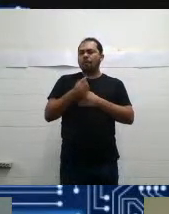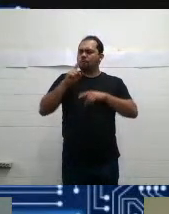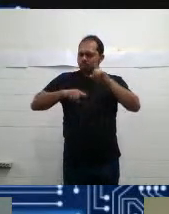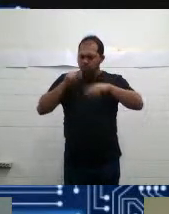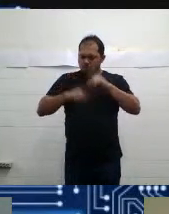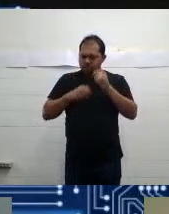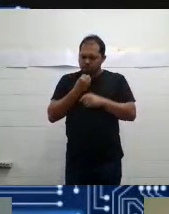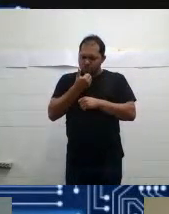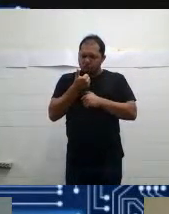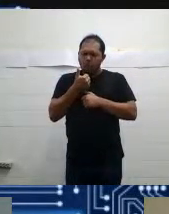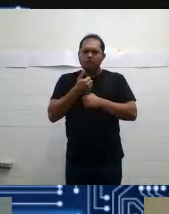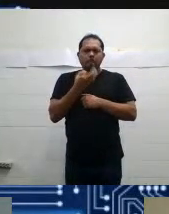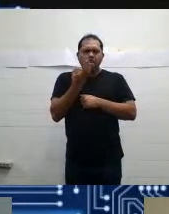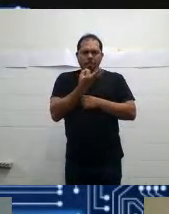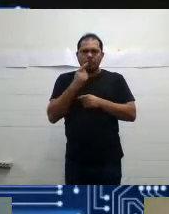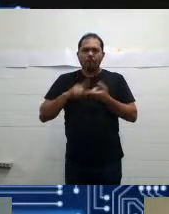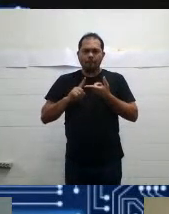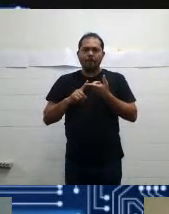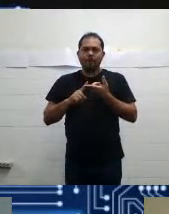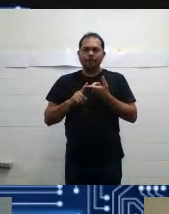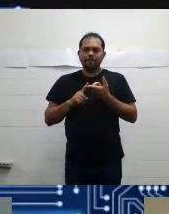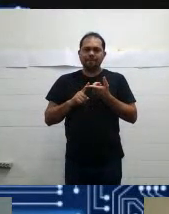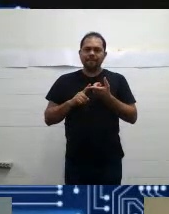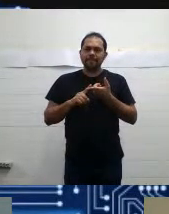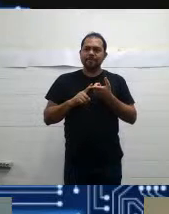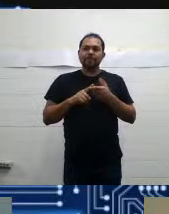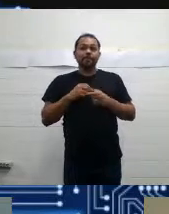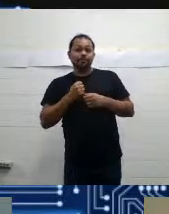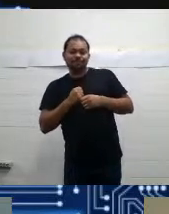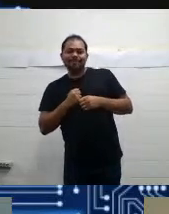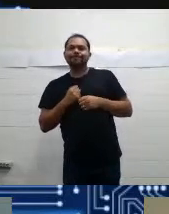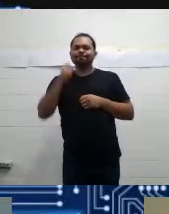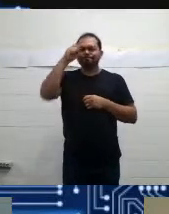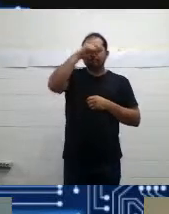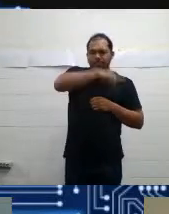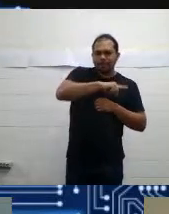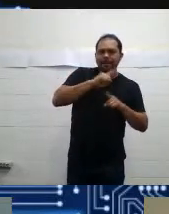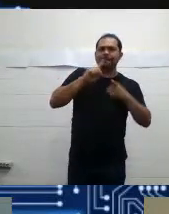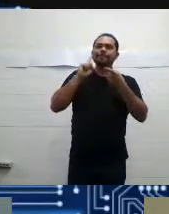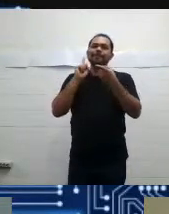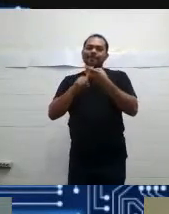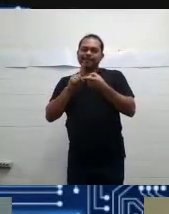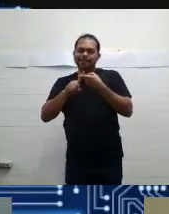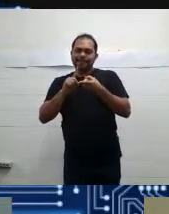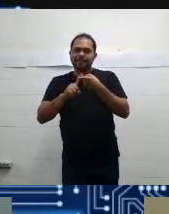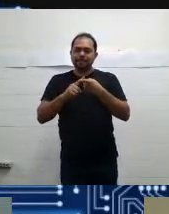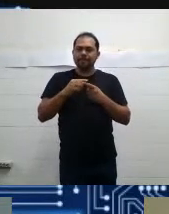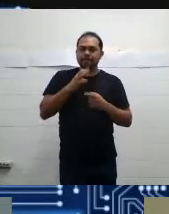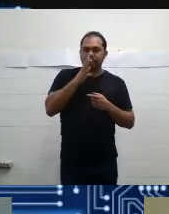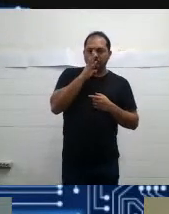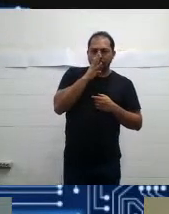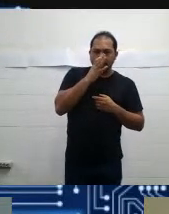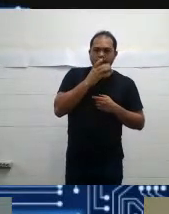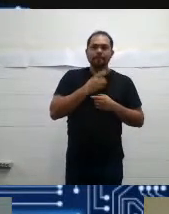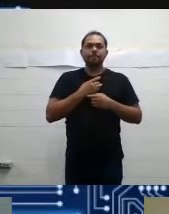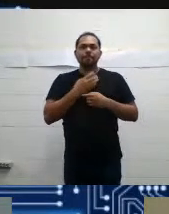trabalho, né? Foi duro, mas também foi um processo doce, como Ieda falou, bem rapadura, assim. E